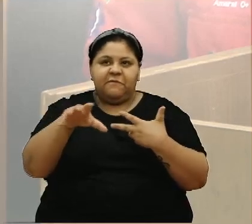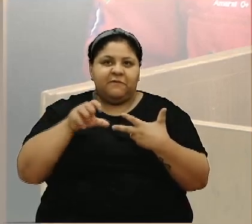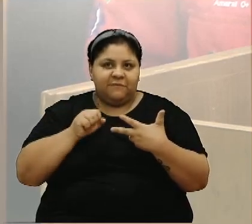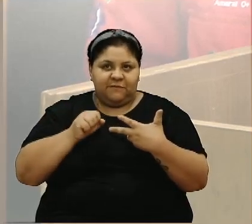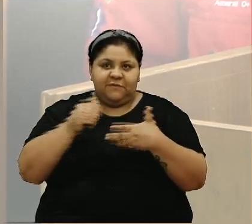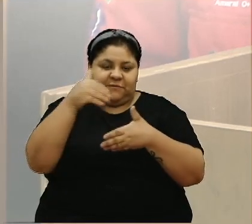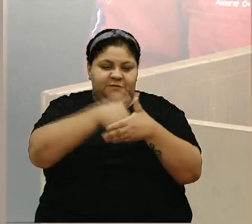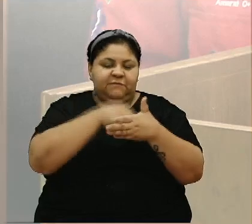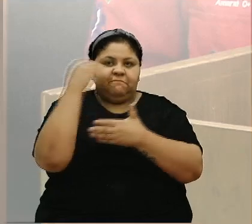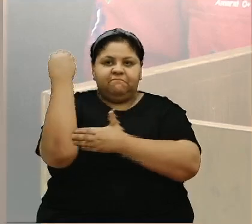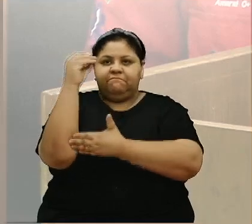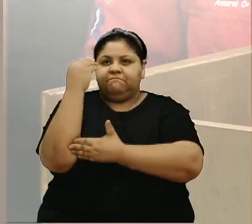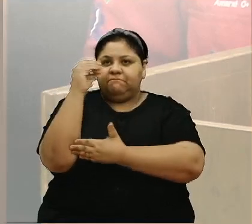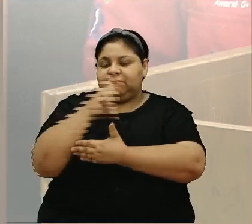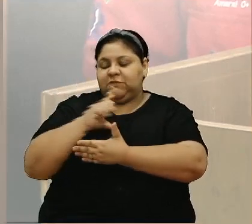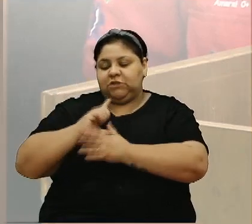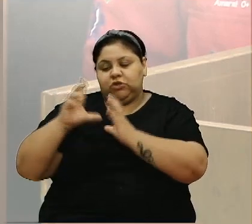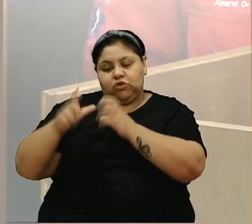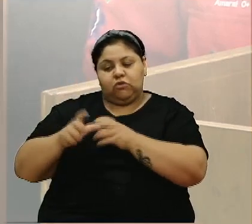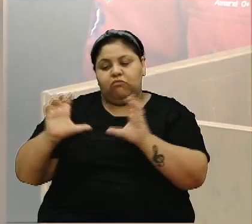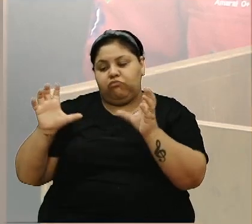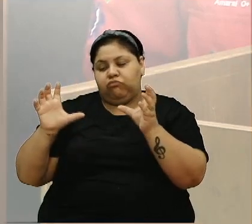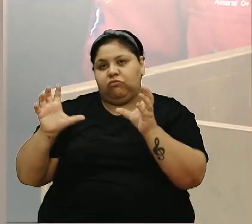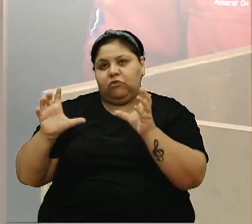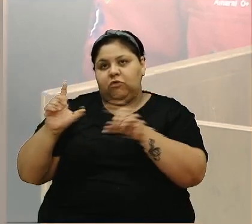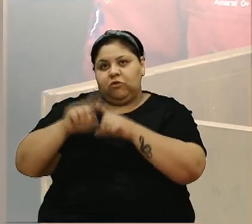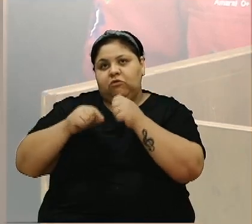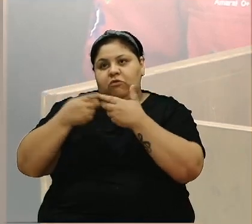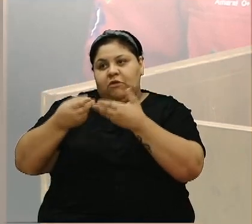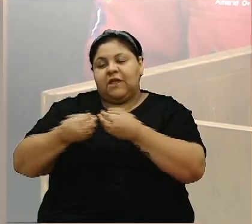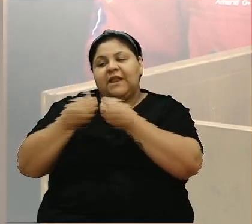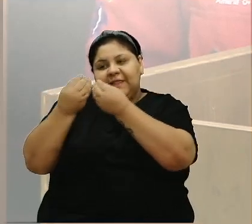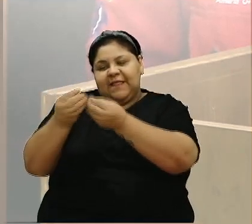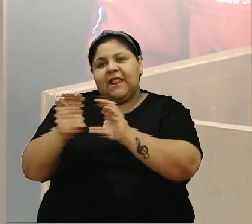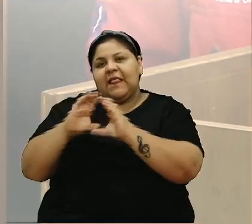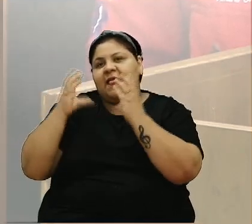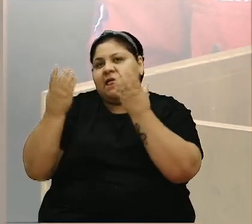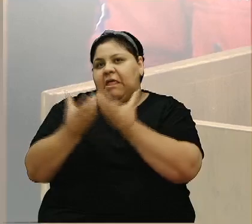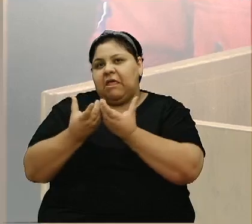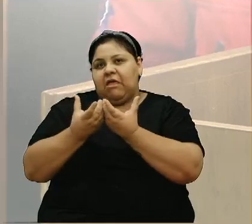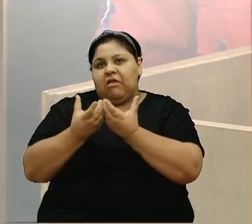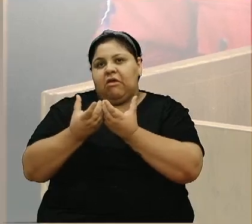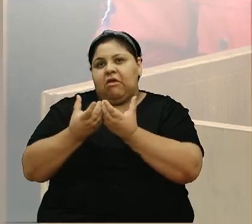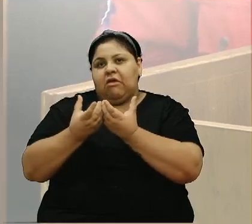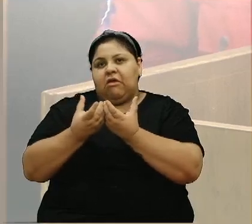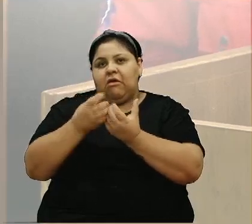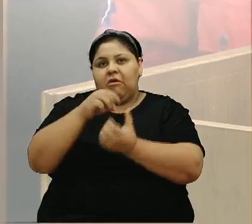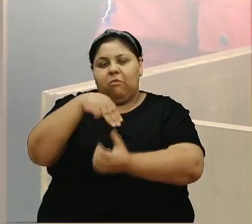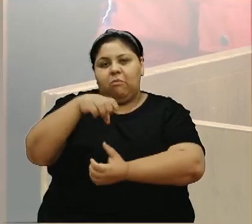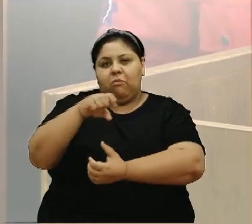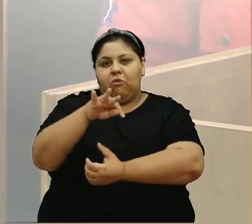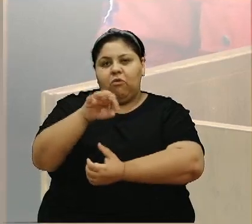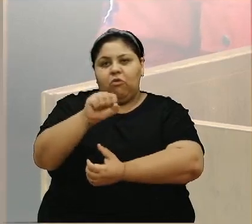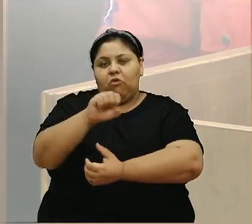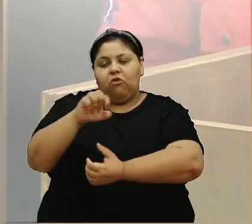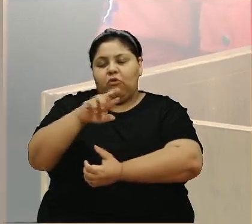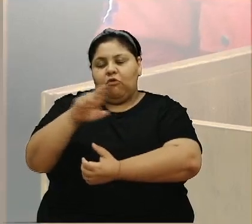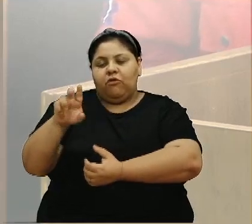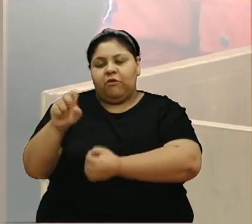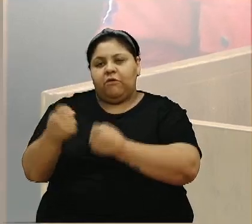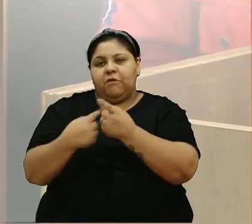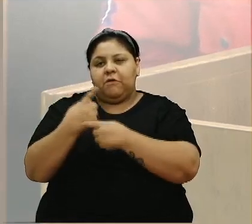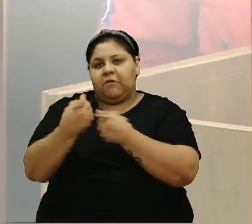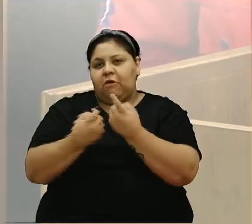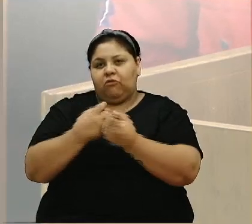de Porto Alegre, a gente estava com todo o nosso equipamento aí, que era emprestado à comunidade, entre motosserras e alguns equipamentos